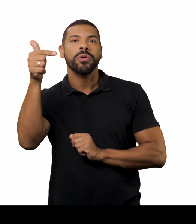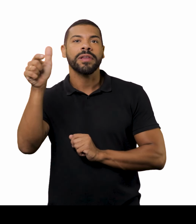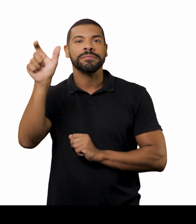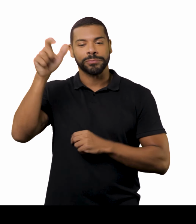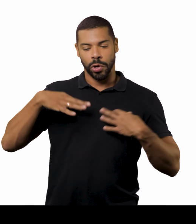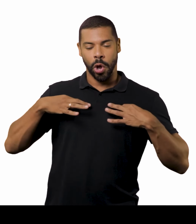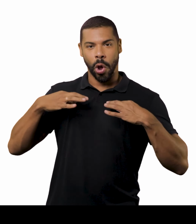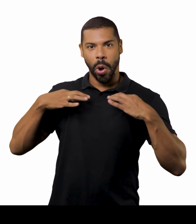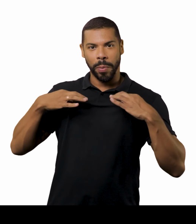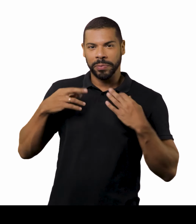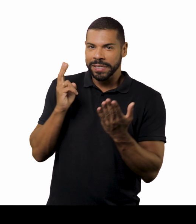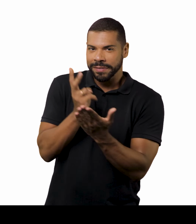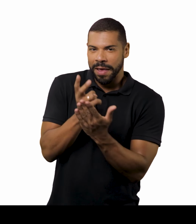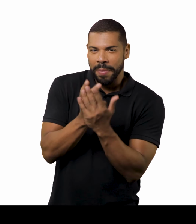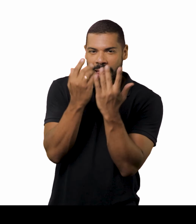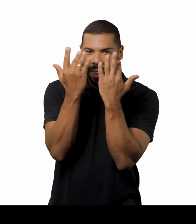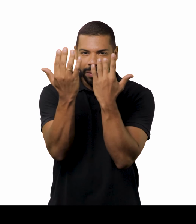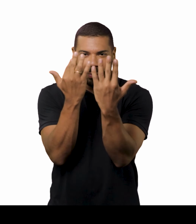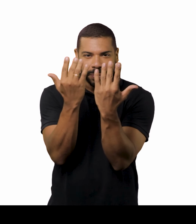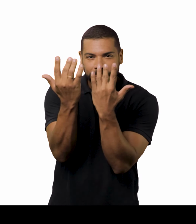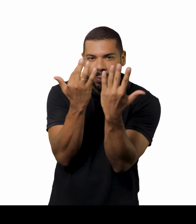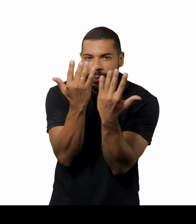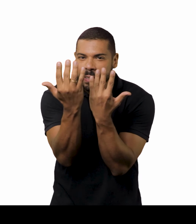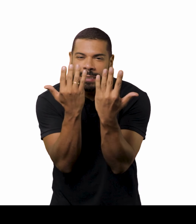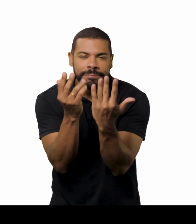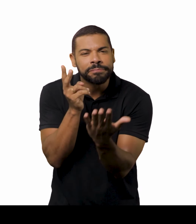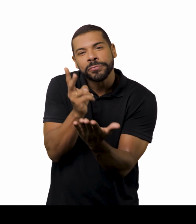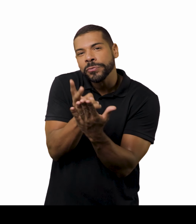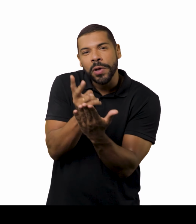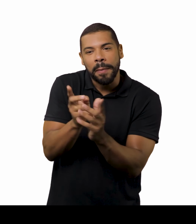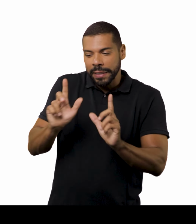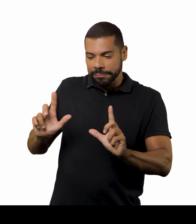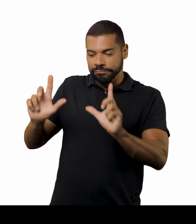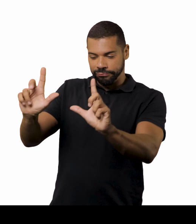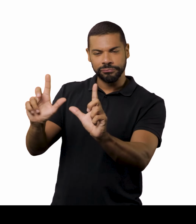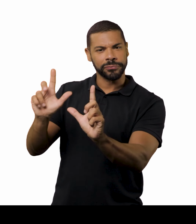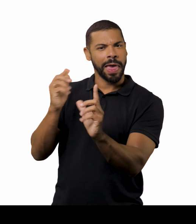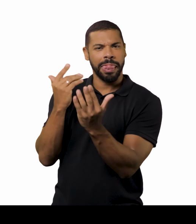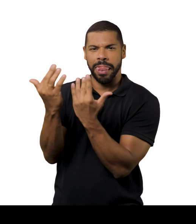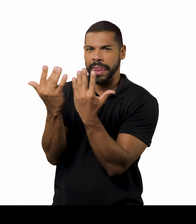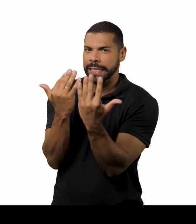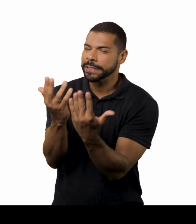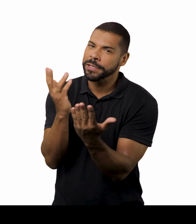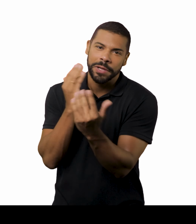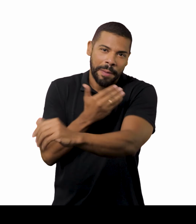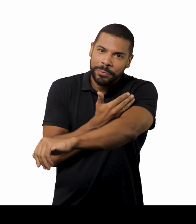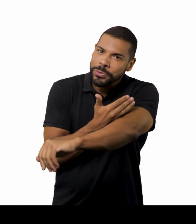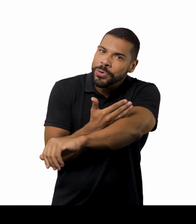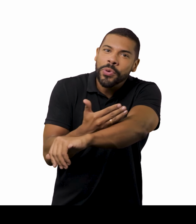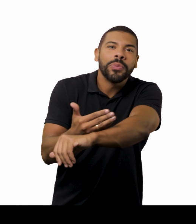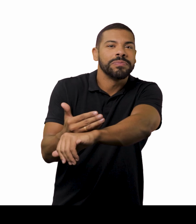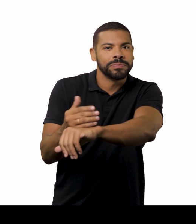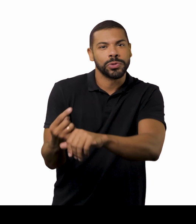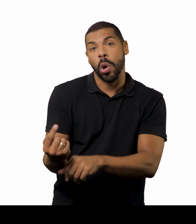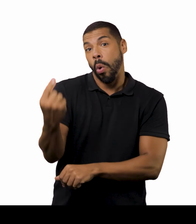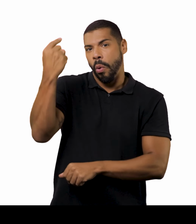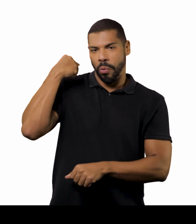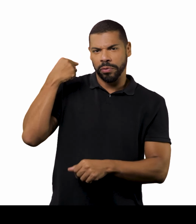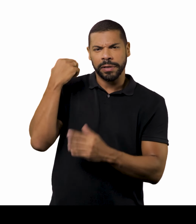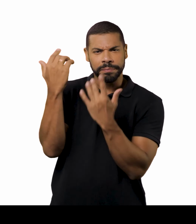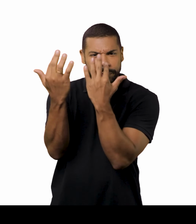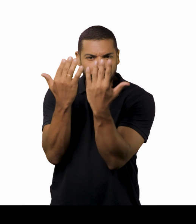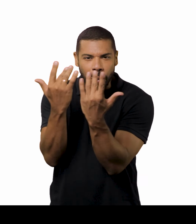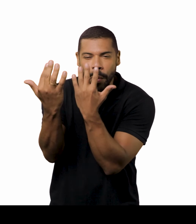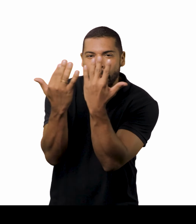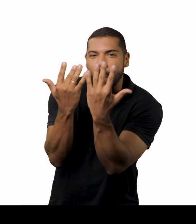para outra. Eu sempre trabalho com muitas transparências, com telas, transparências, ele sempre teve isso, em muitas roupas dele tem